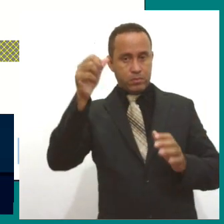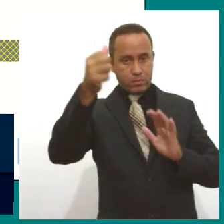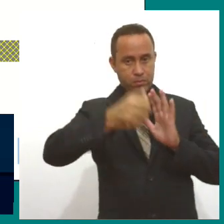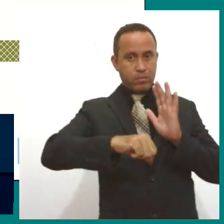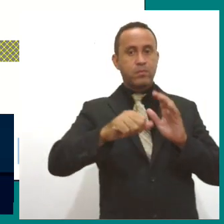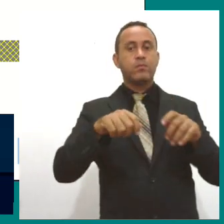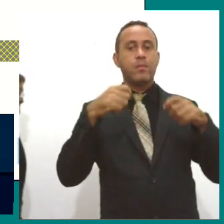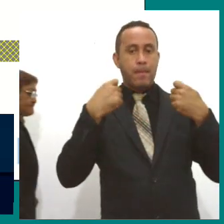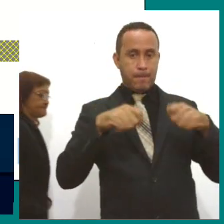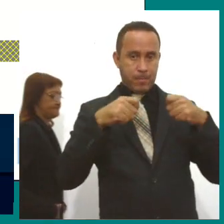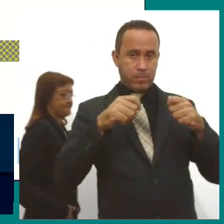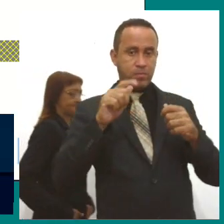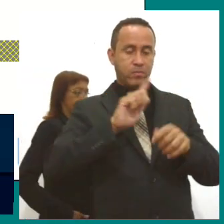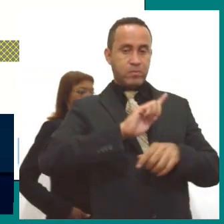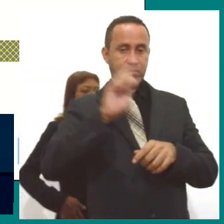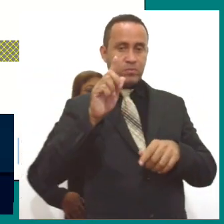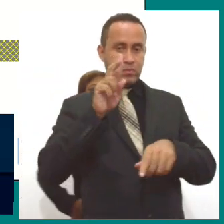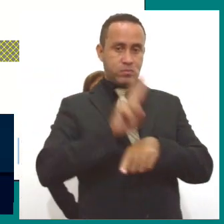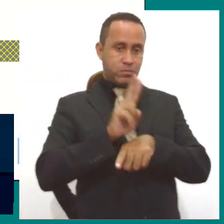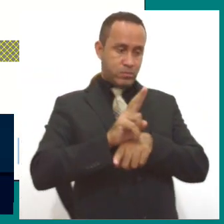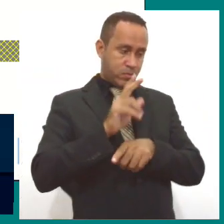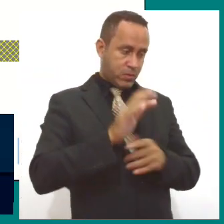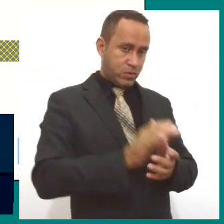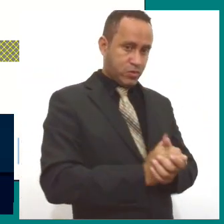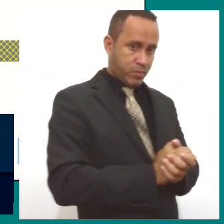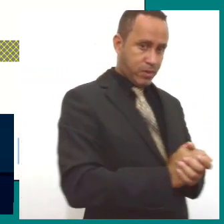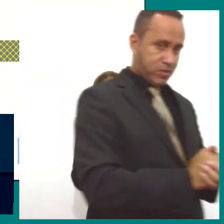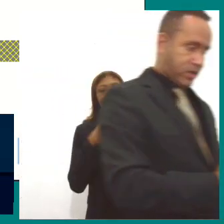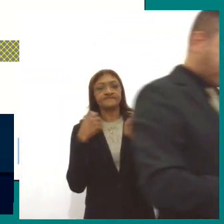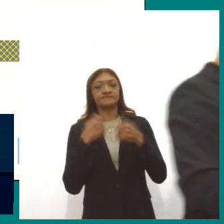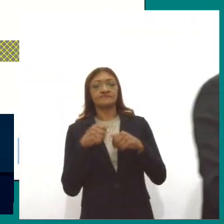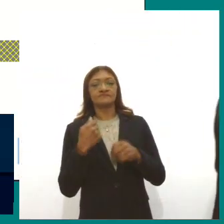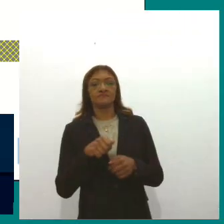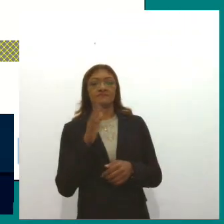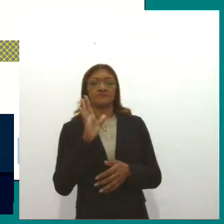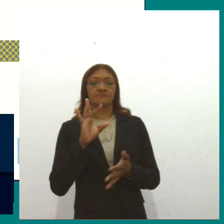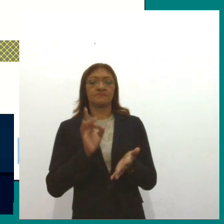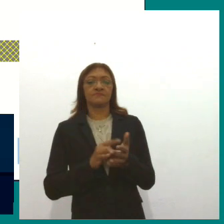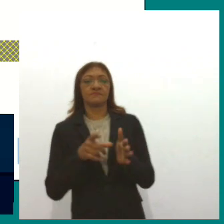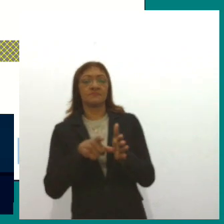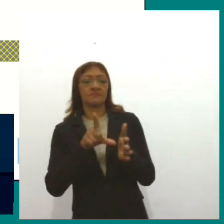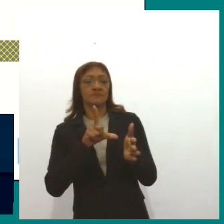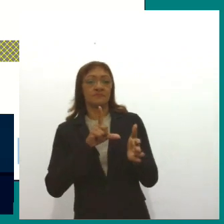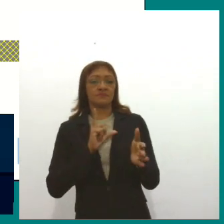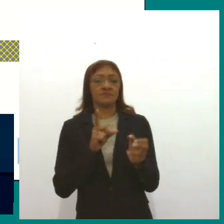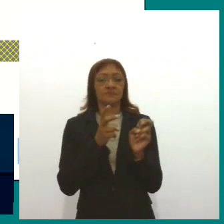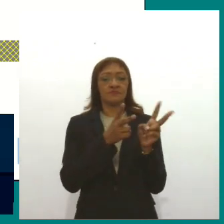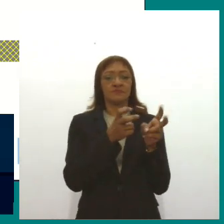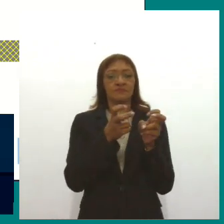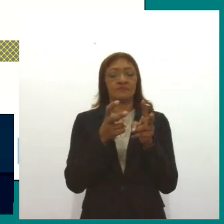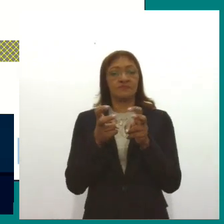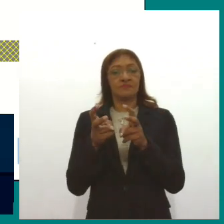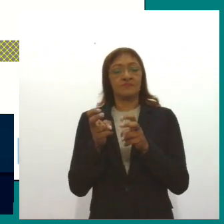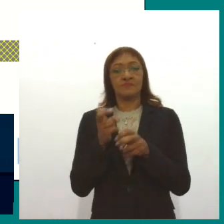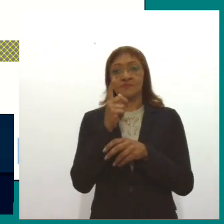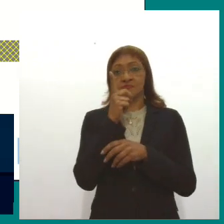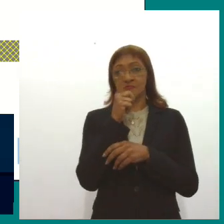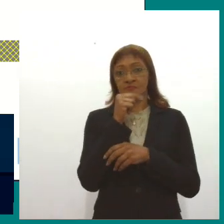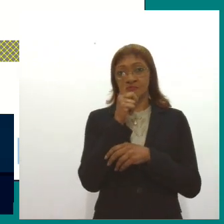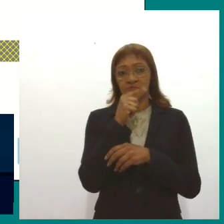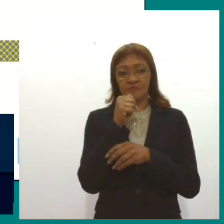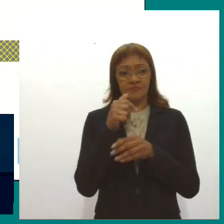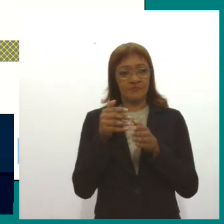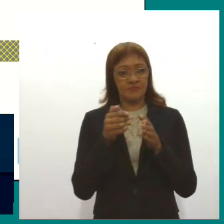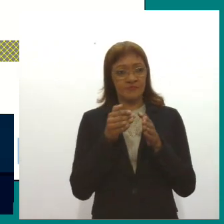preciso fazer a gestão dessa água desde quando ele está na cota máxima e acompanhando o uso dessa água